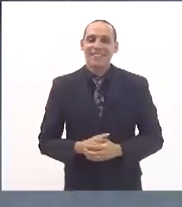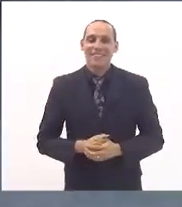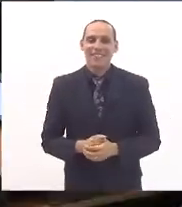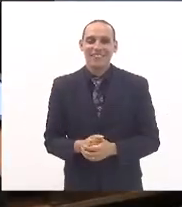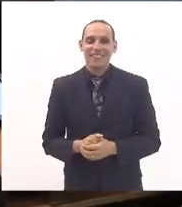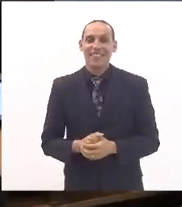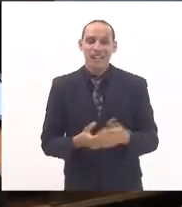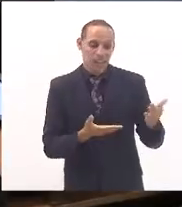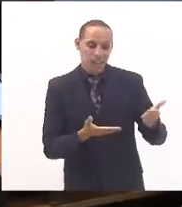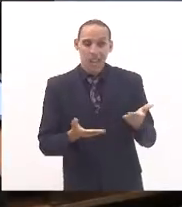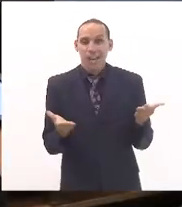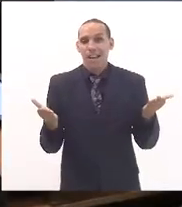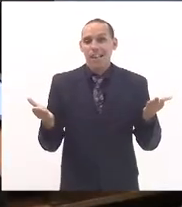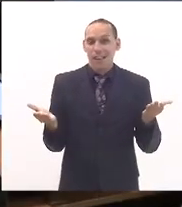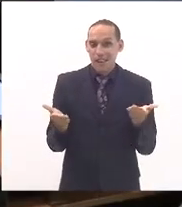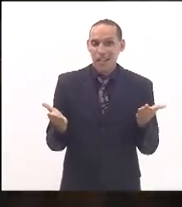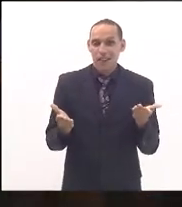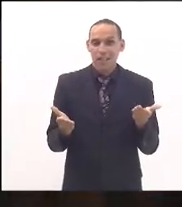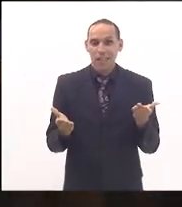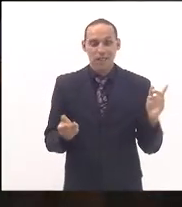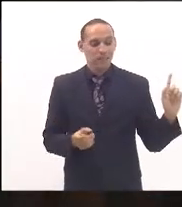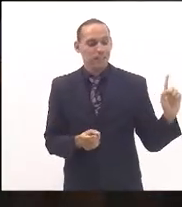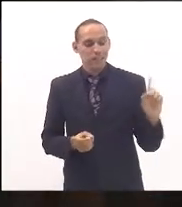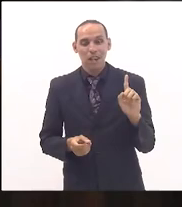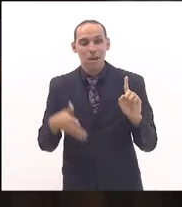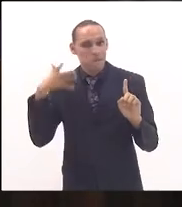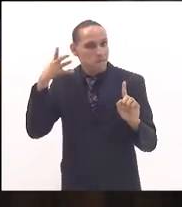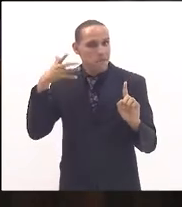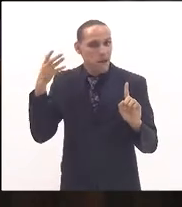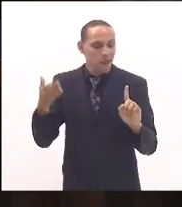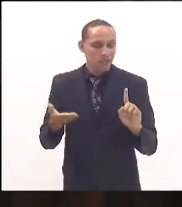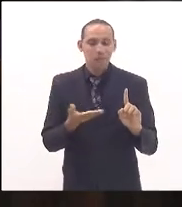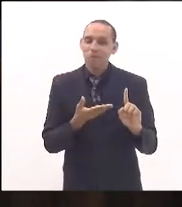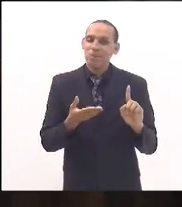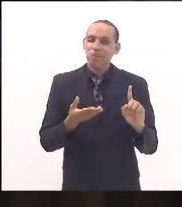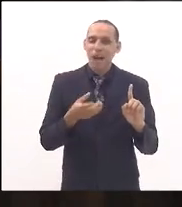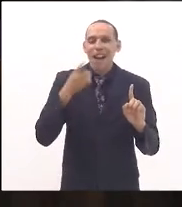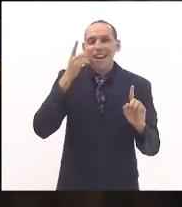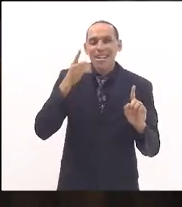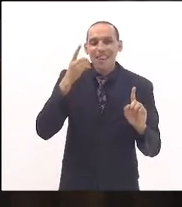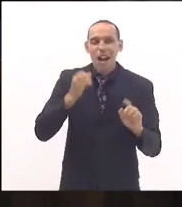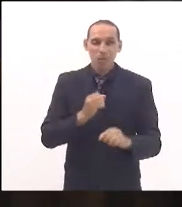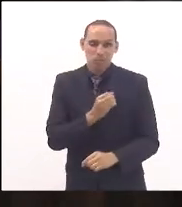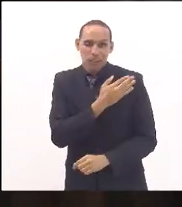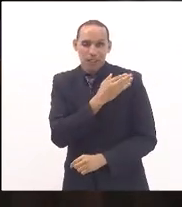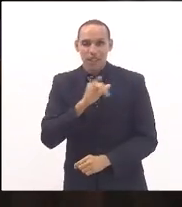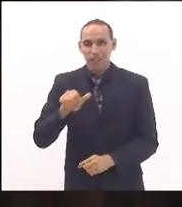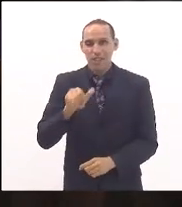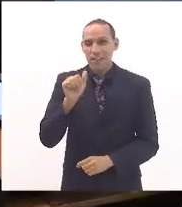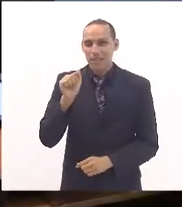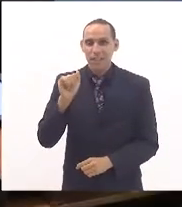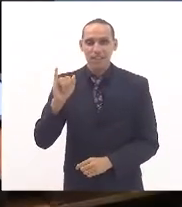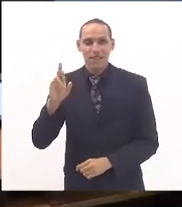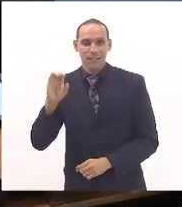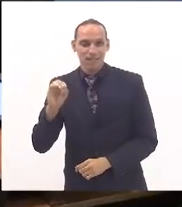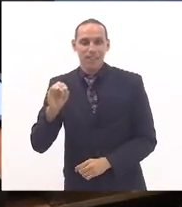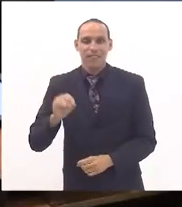e convidamos agora para fazer uso da palavra o Nobre Deputado Coronel Jairo